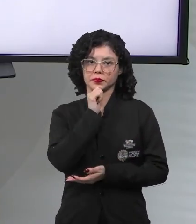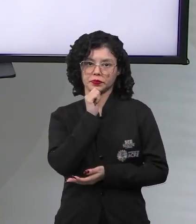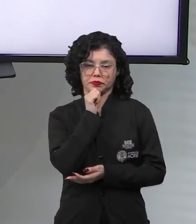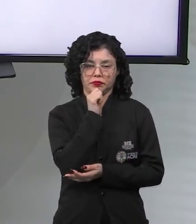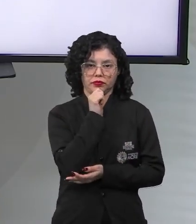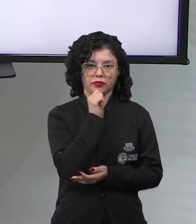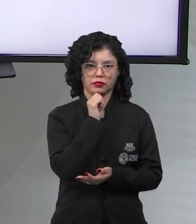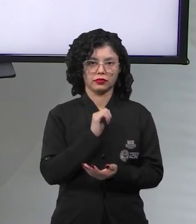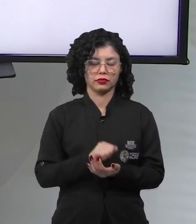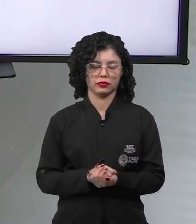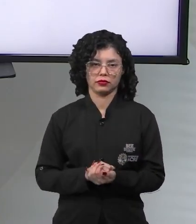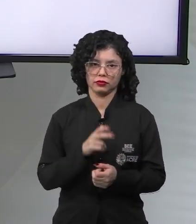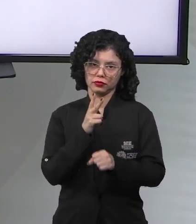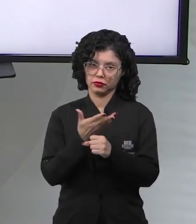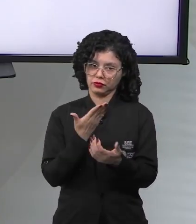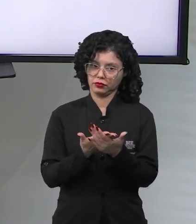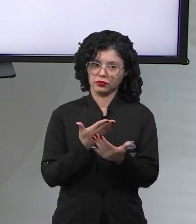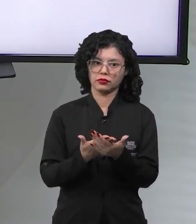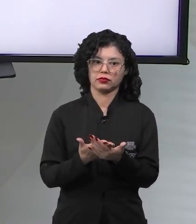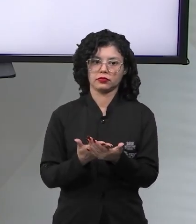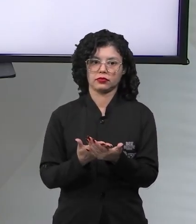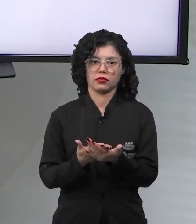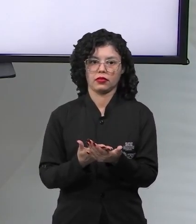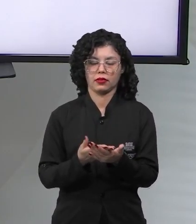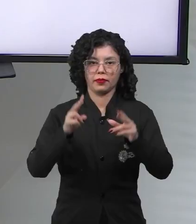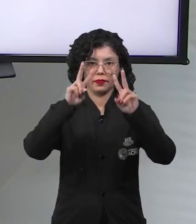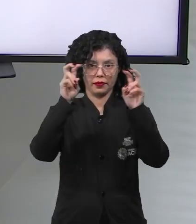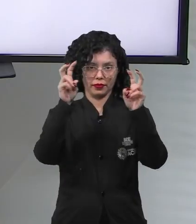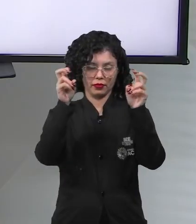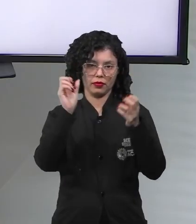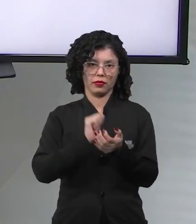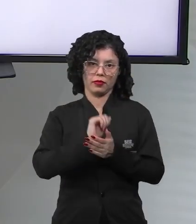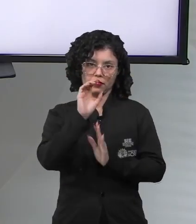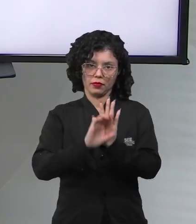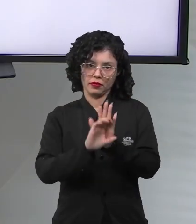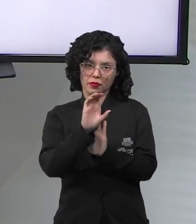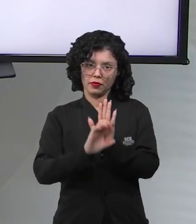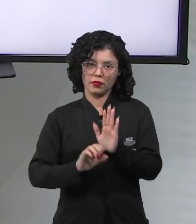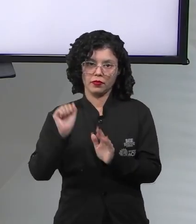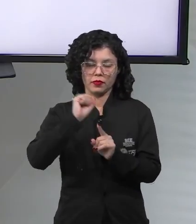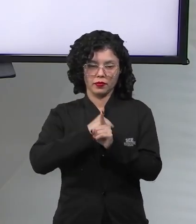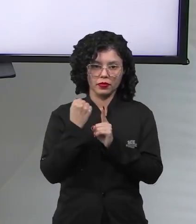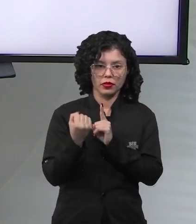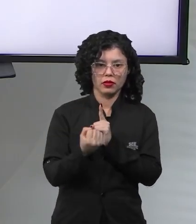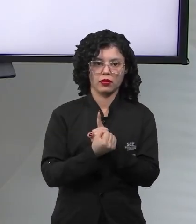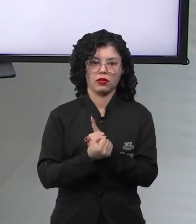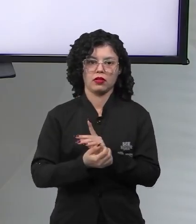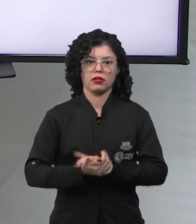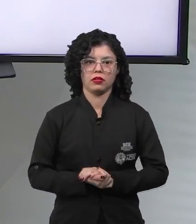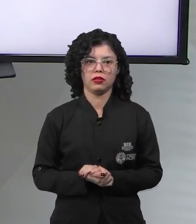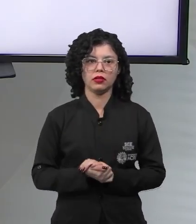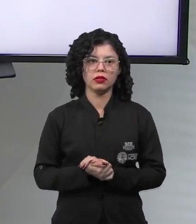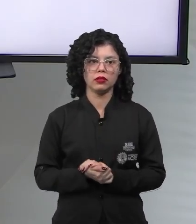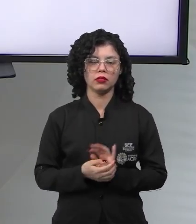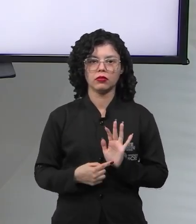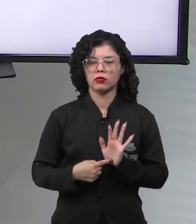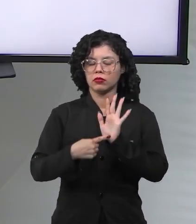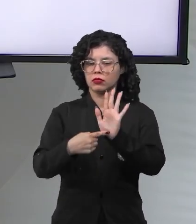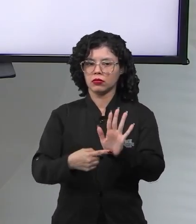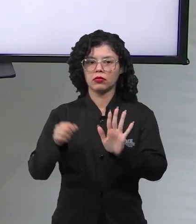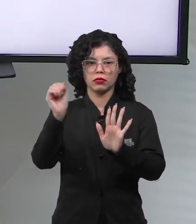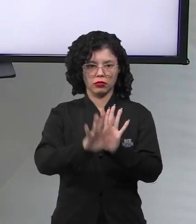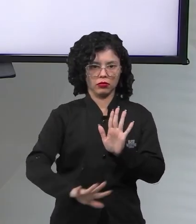habituados nessas videoaulas a tratar de conceitos sociológicos,